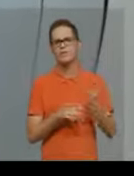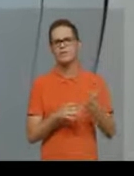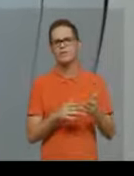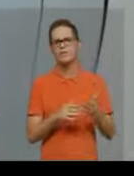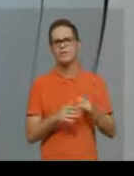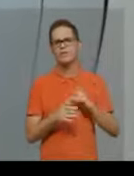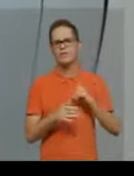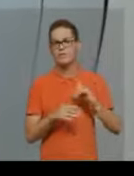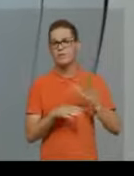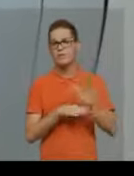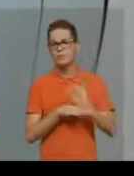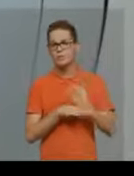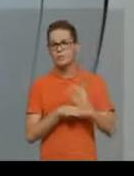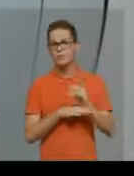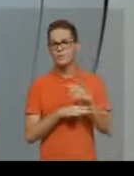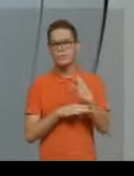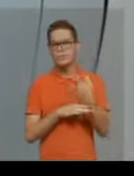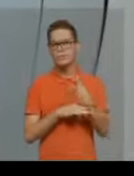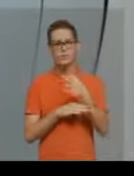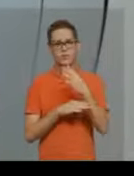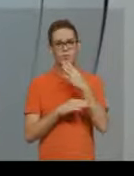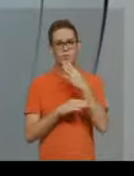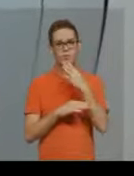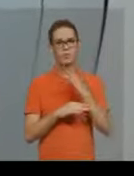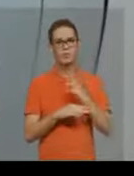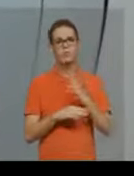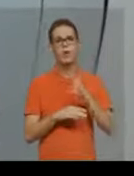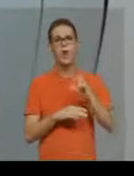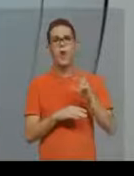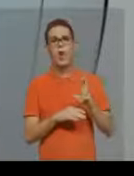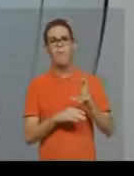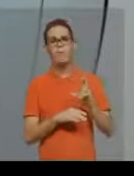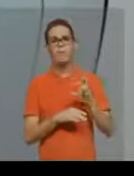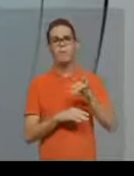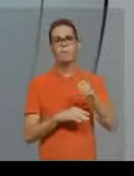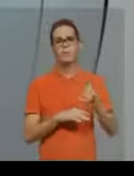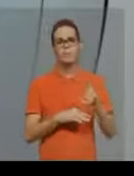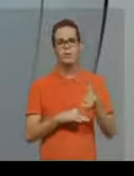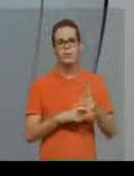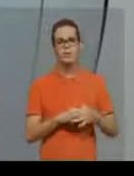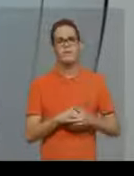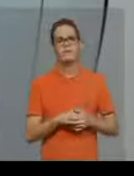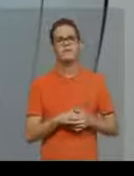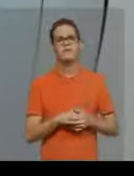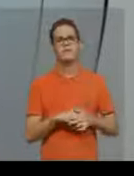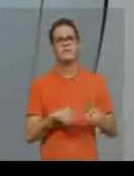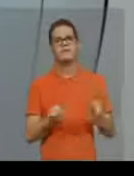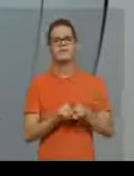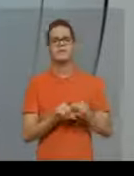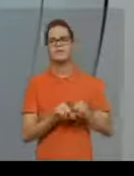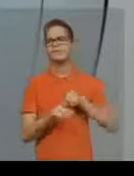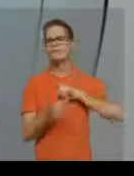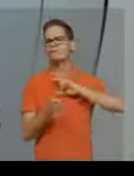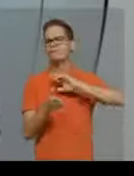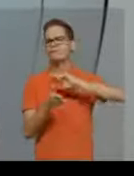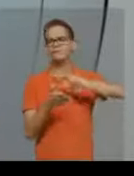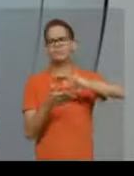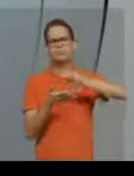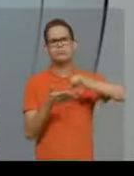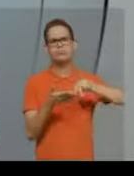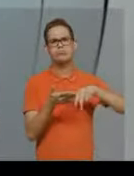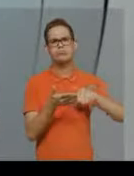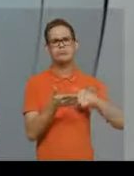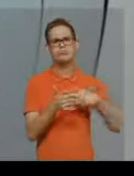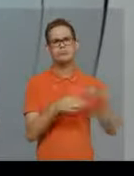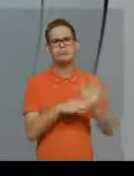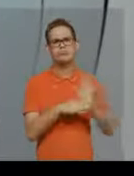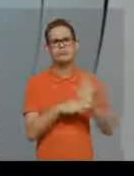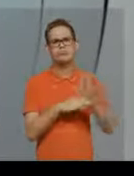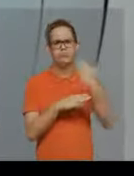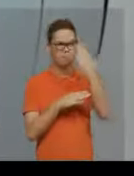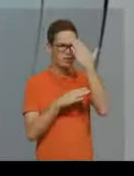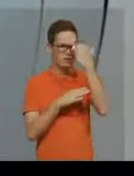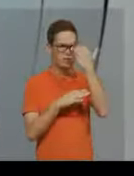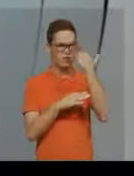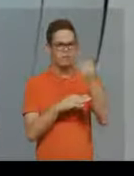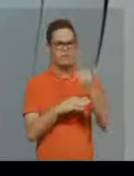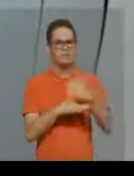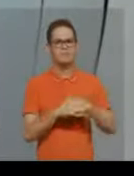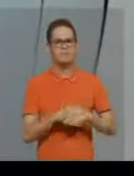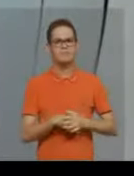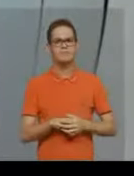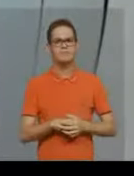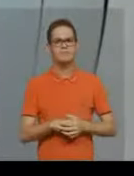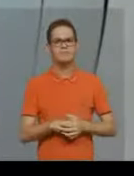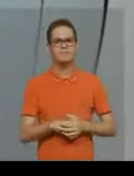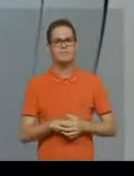muitos filmes que a gente já viu, Romeu e Julieta, Macbeth, Megera Domada, e tudo foi quase filmado. Eu vou para o cinema,